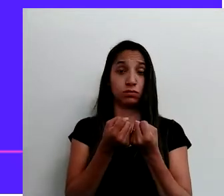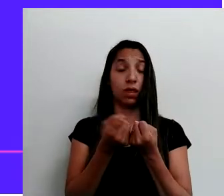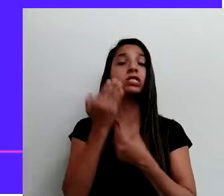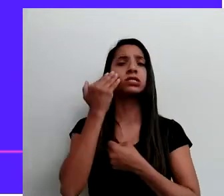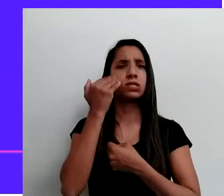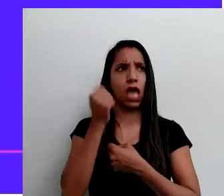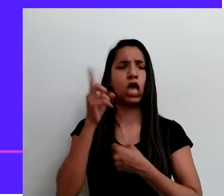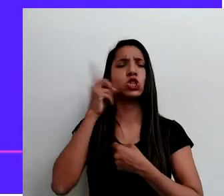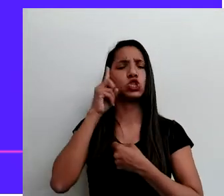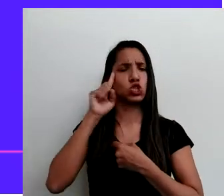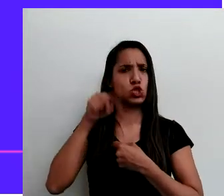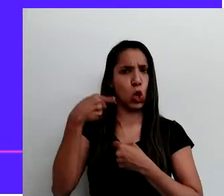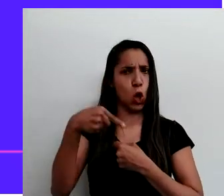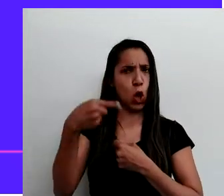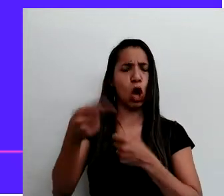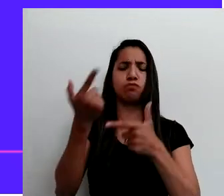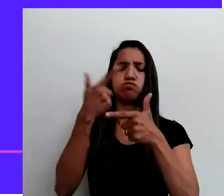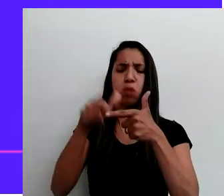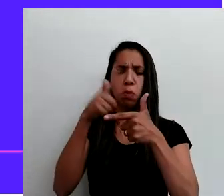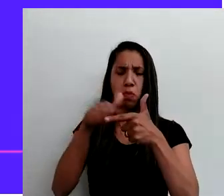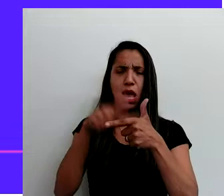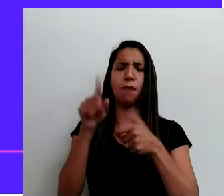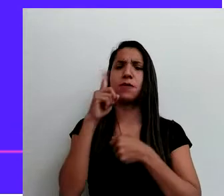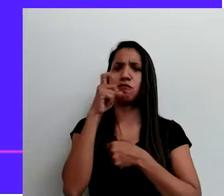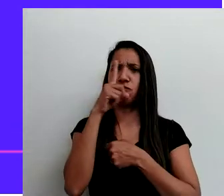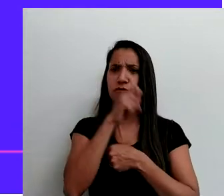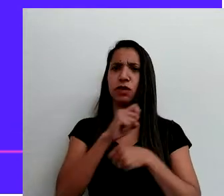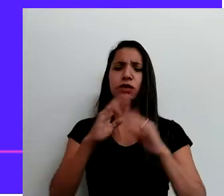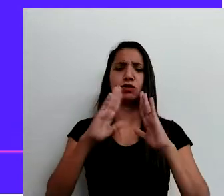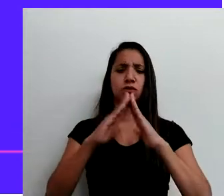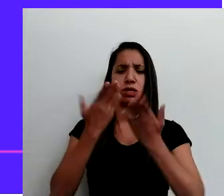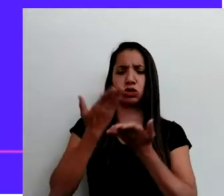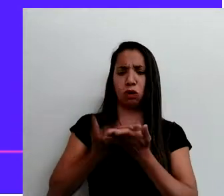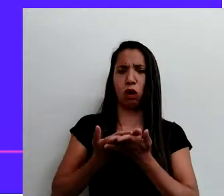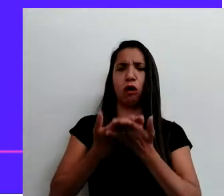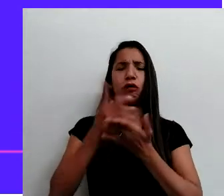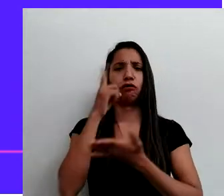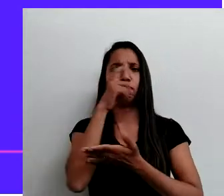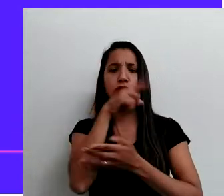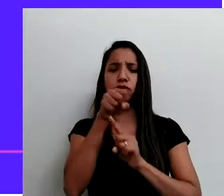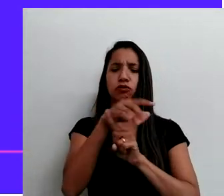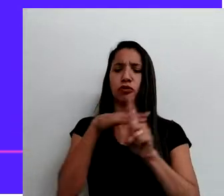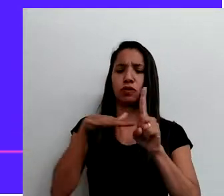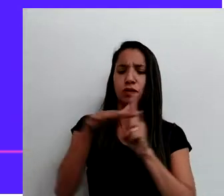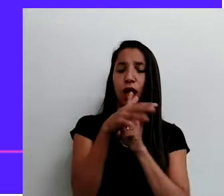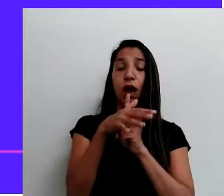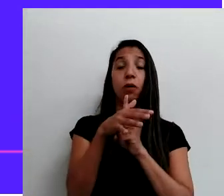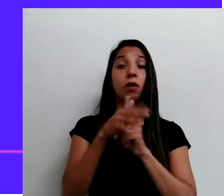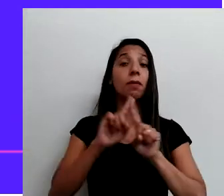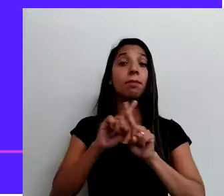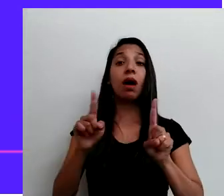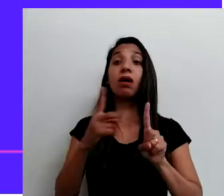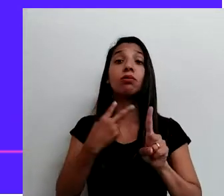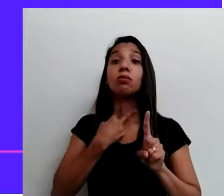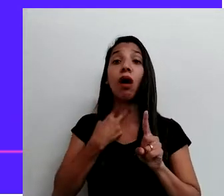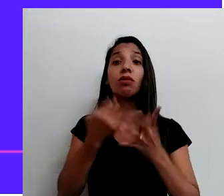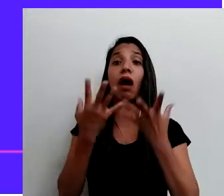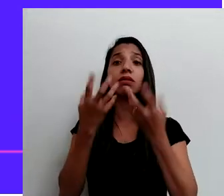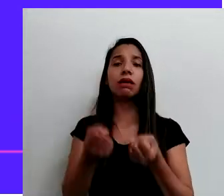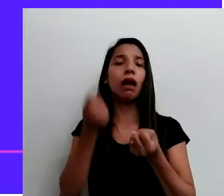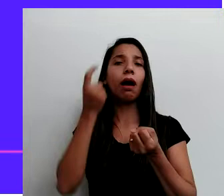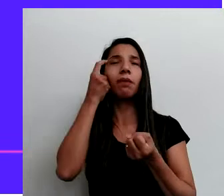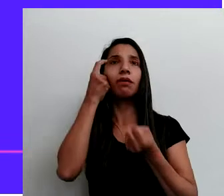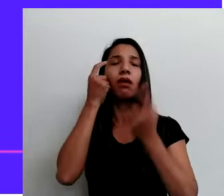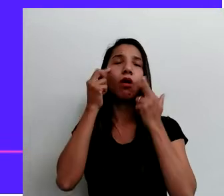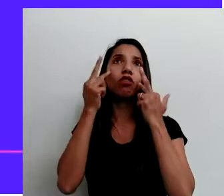aula, em cada estrutura de partido, elas estão, né, as desigualdades, enfim, é isso, a gente é um país